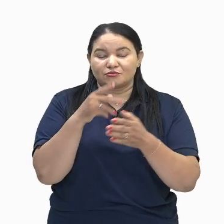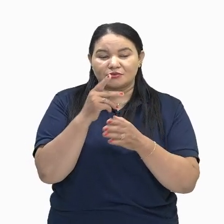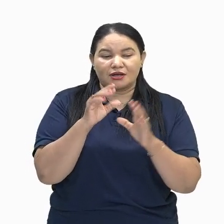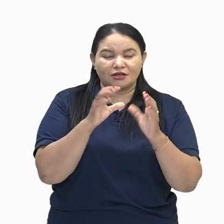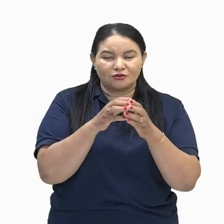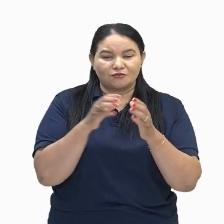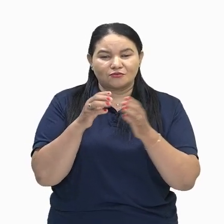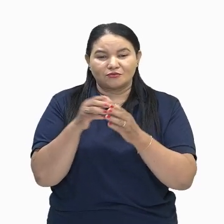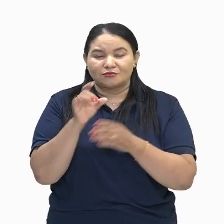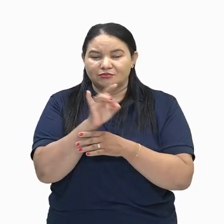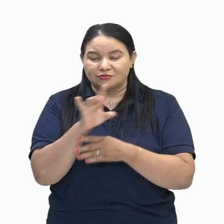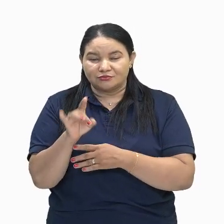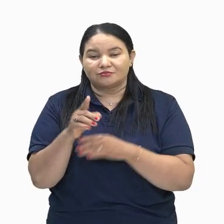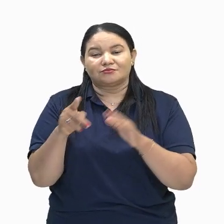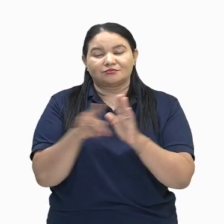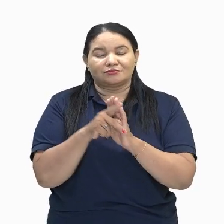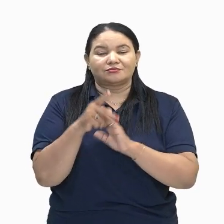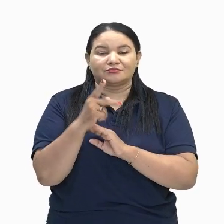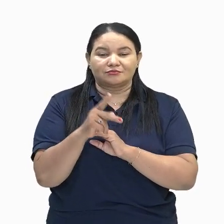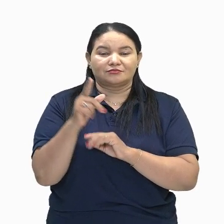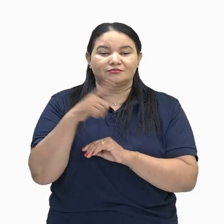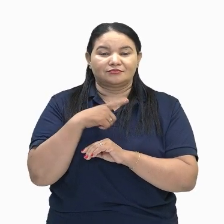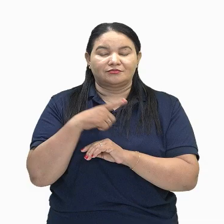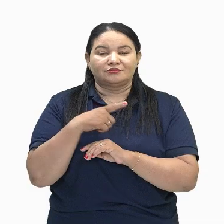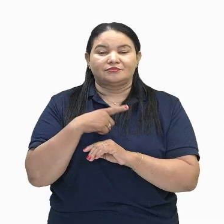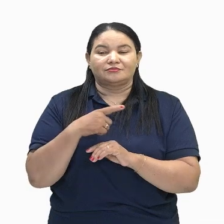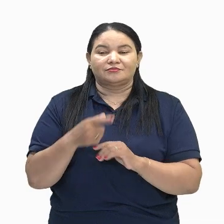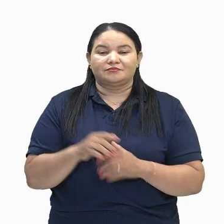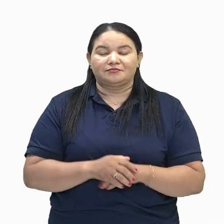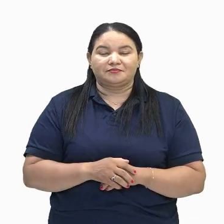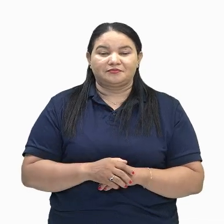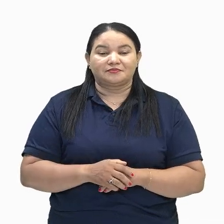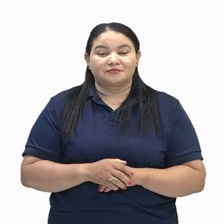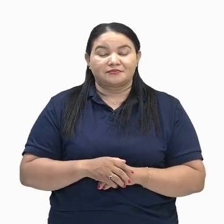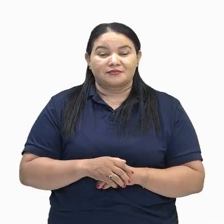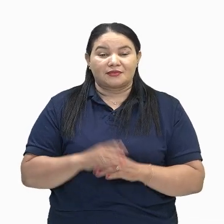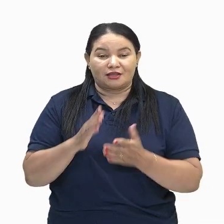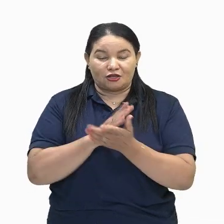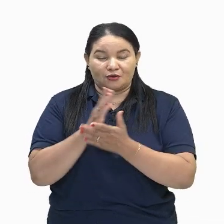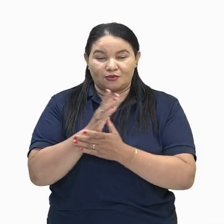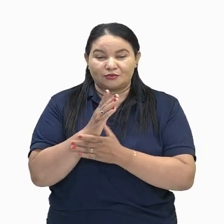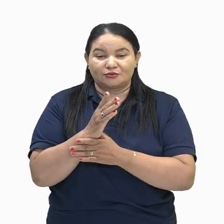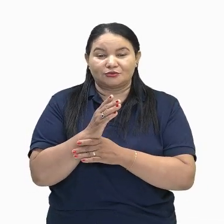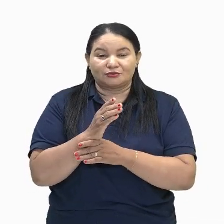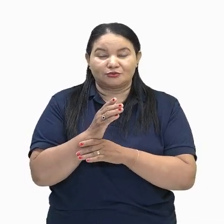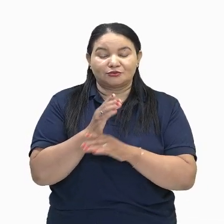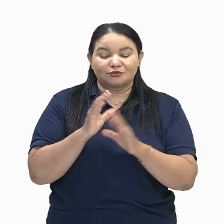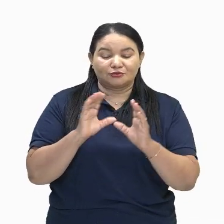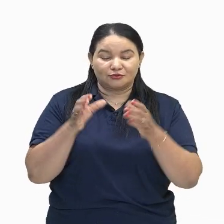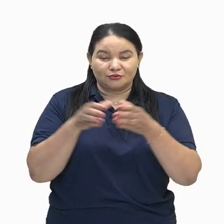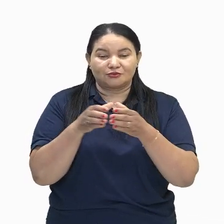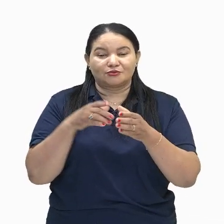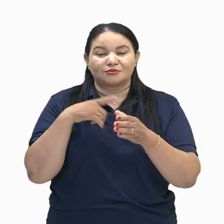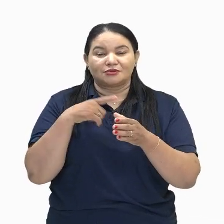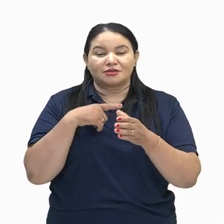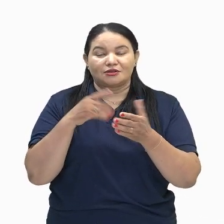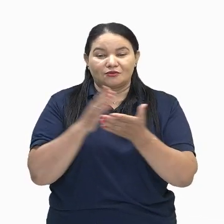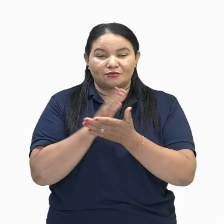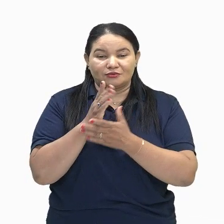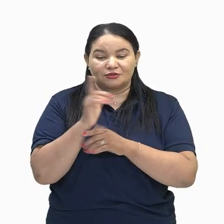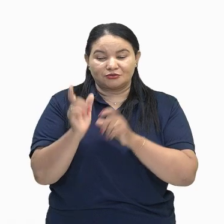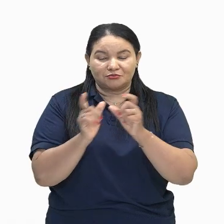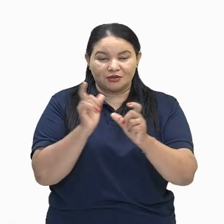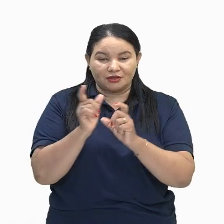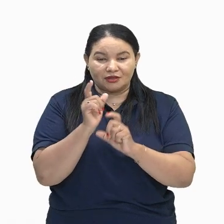grupos, em que esses grupos eles irão se comunicar com palavras que eles vão